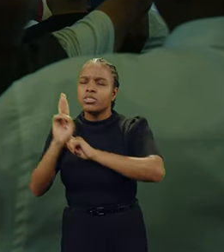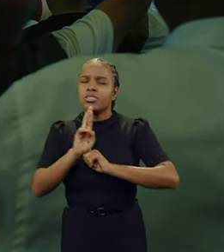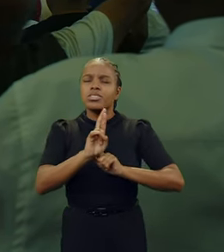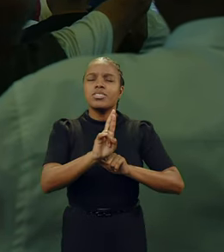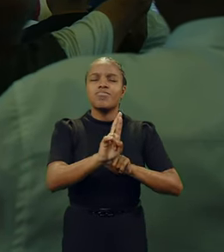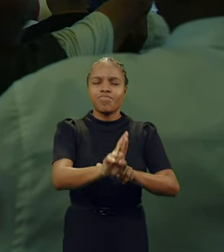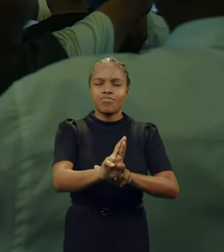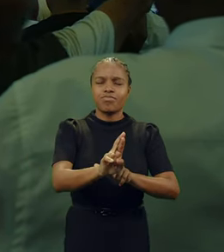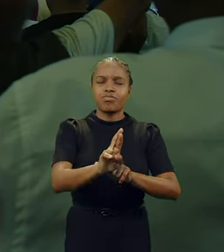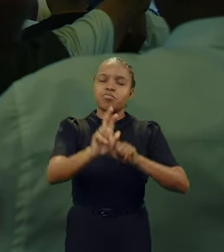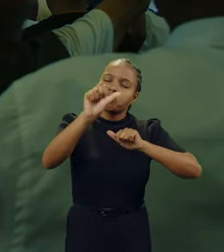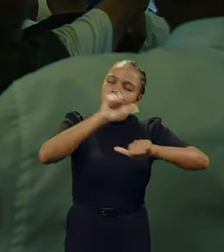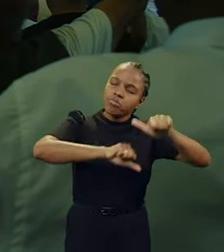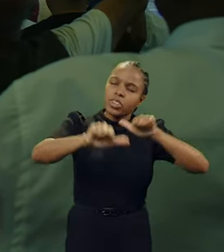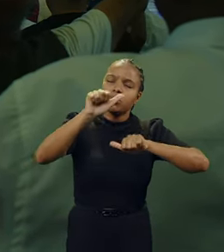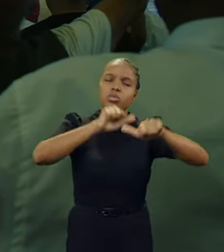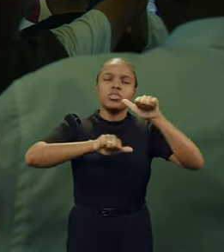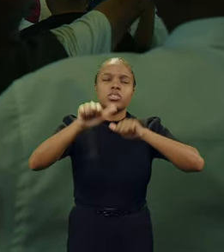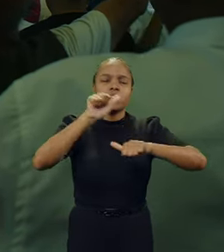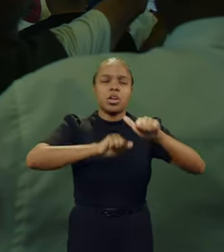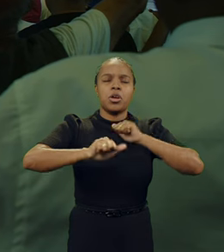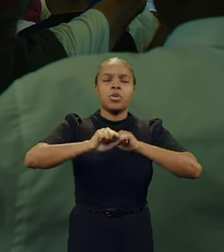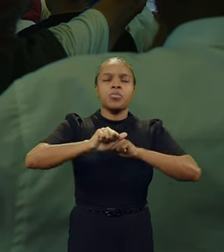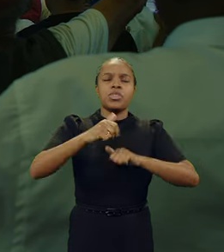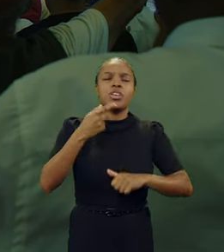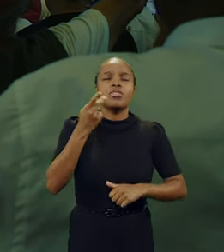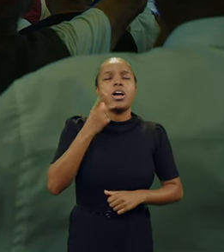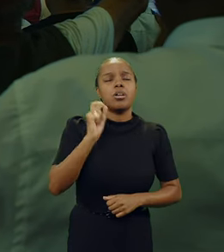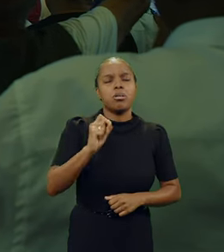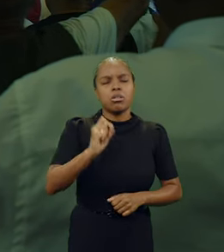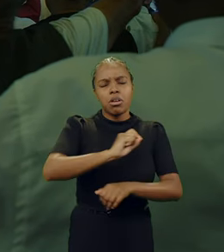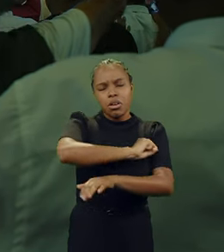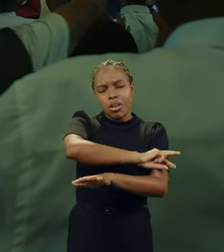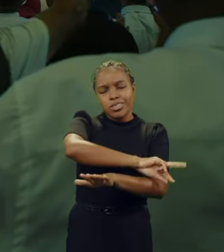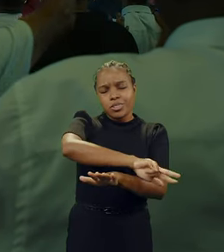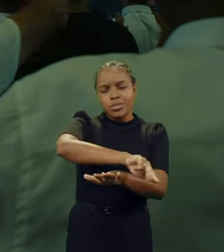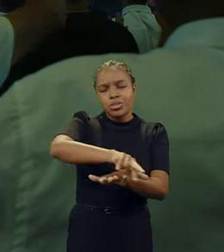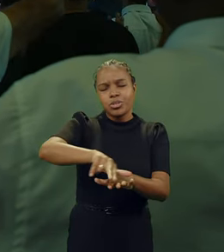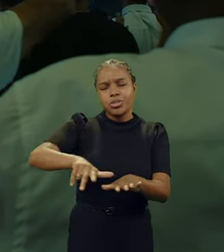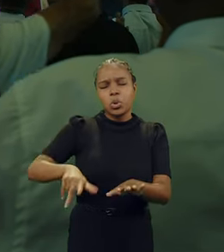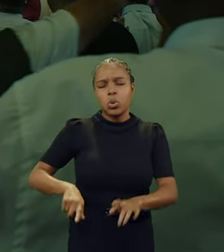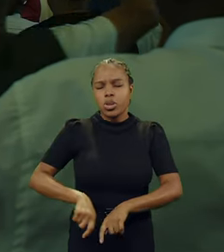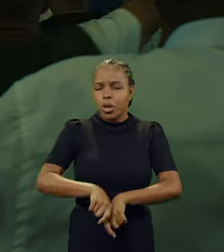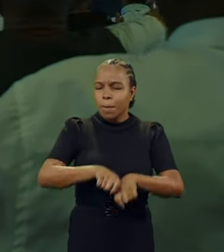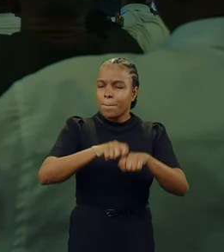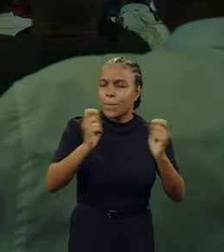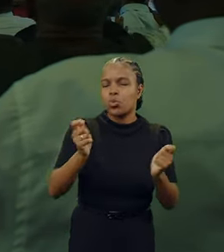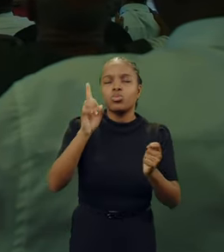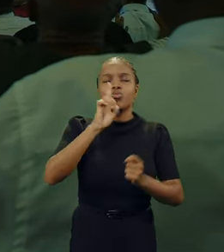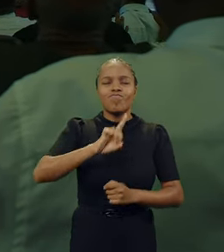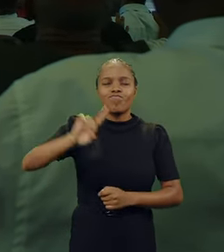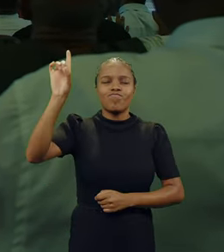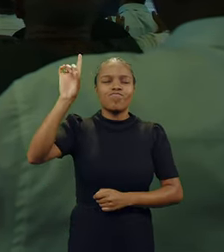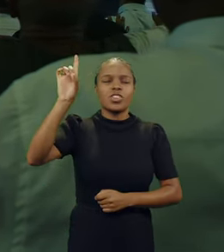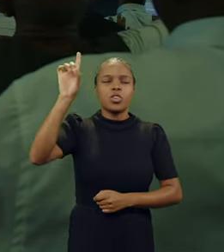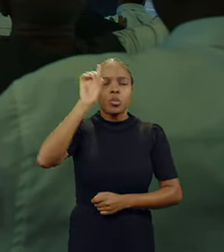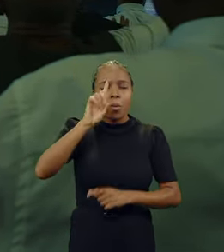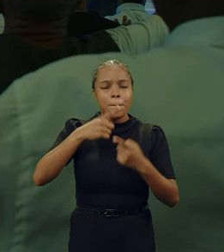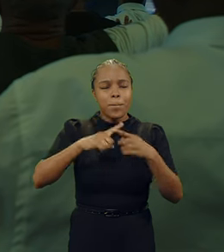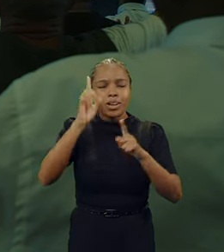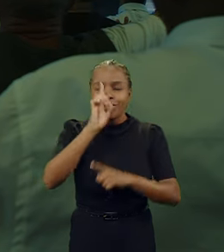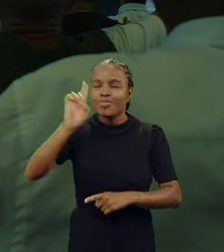agir e para dizer aquilo que é impossível para o homem, mas para Deus nada,